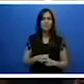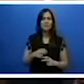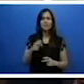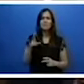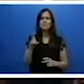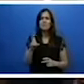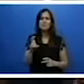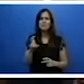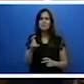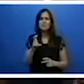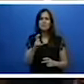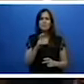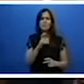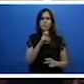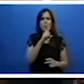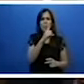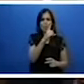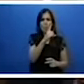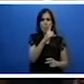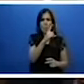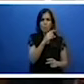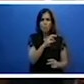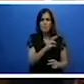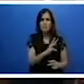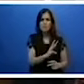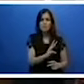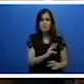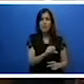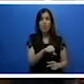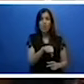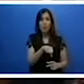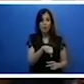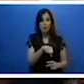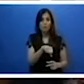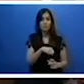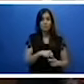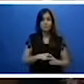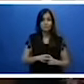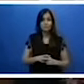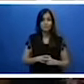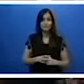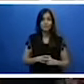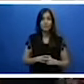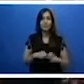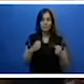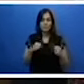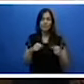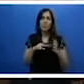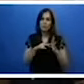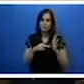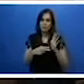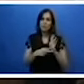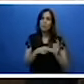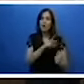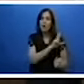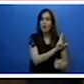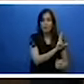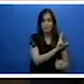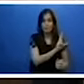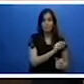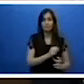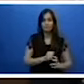5 mais 1, 6. Mais 3, 9. E o símbolo nós precisamos copiar também, tá?